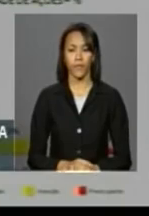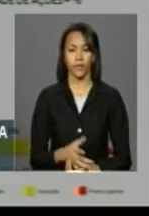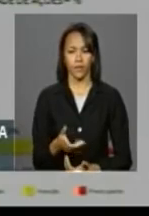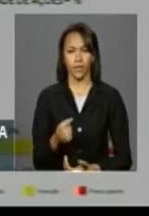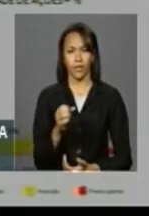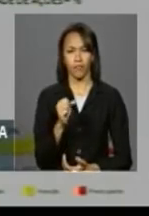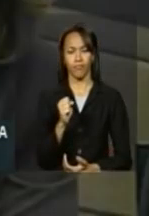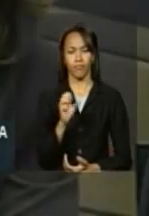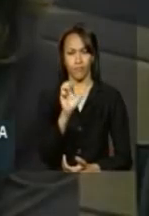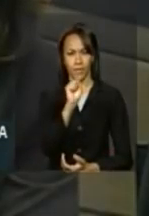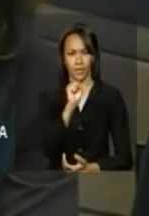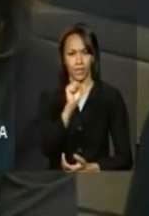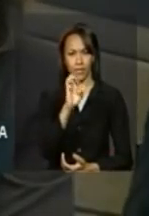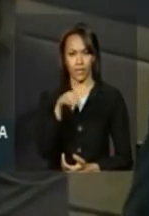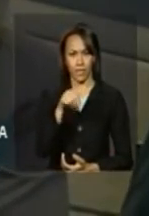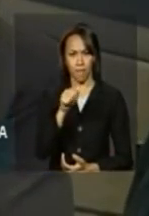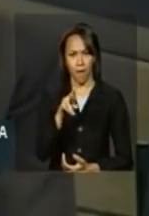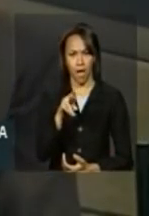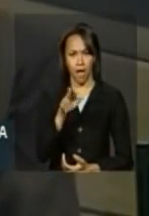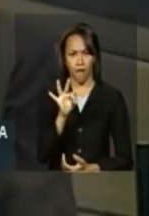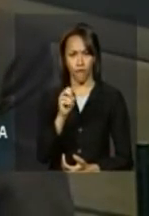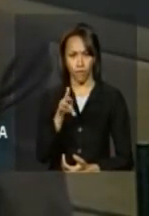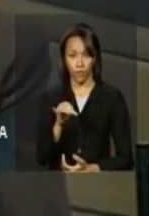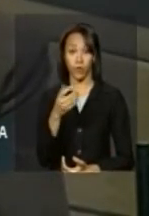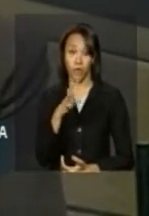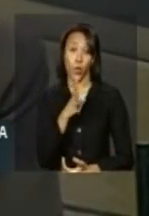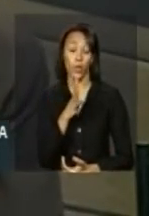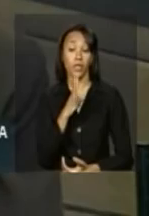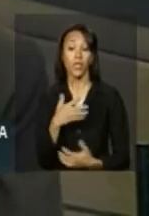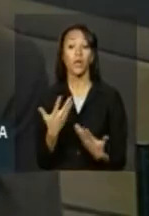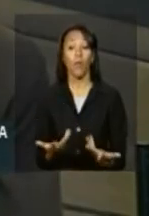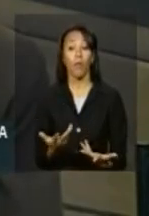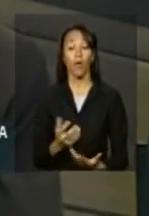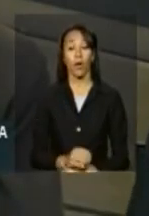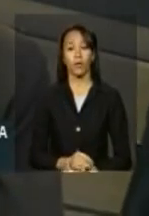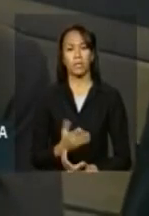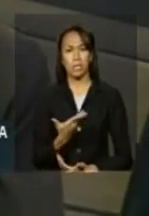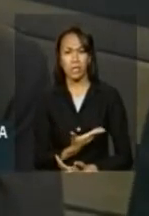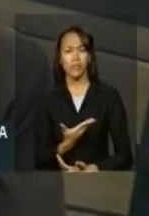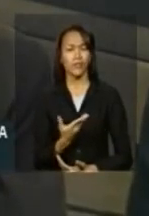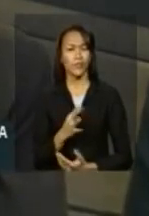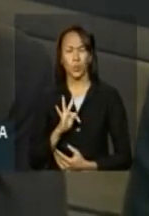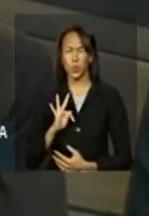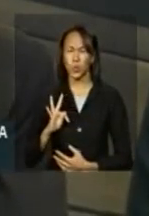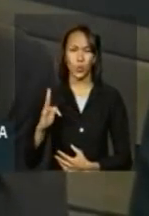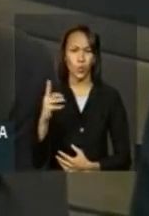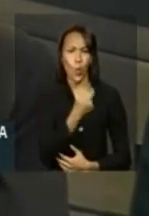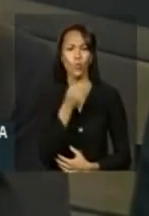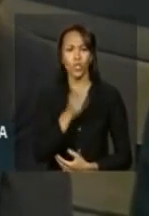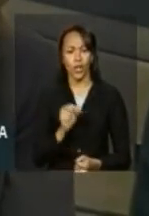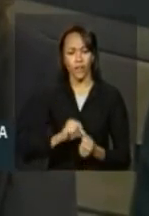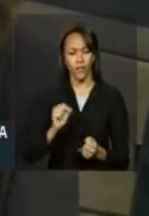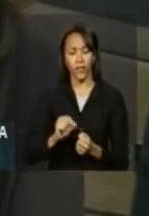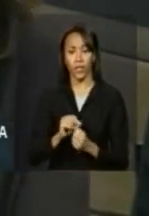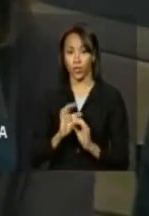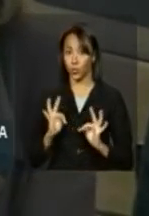semáforo aí de qual é a situação dos empreendimentos. Lembrar sempre aqui que isso não inclui todos os empreendimentos, mas aqueles